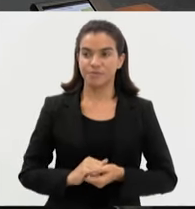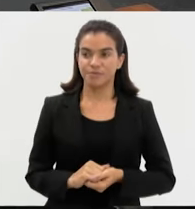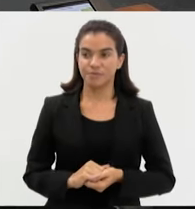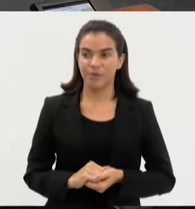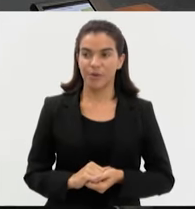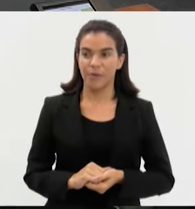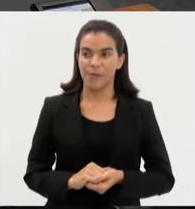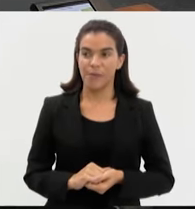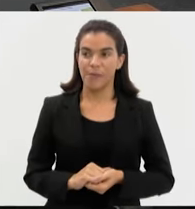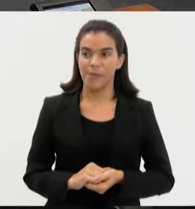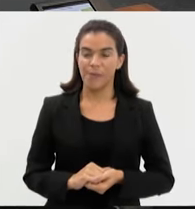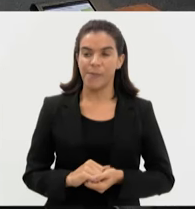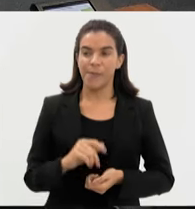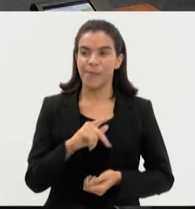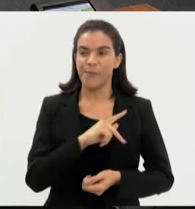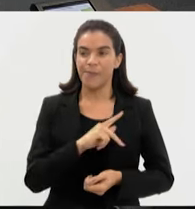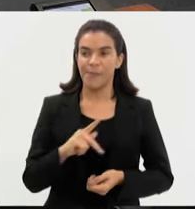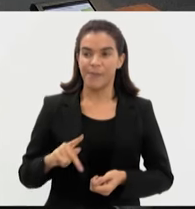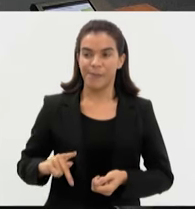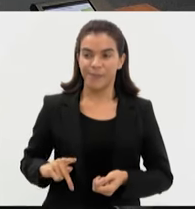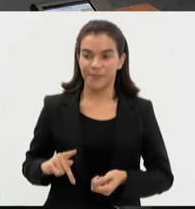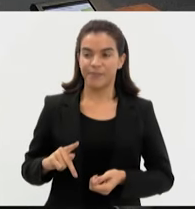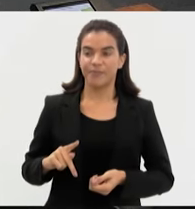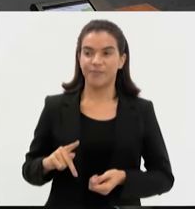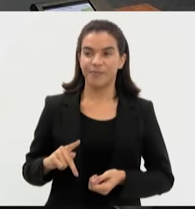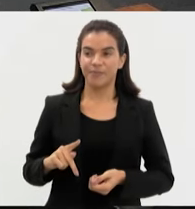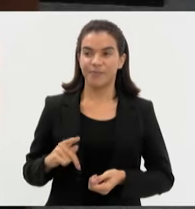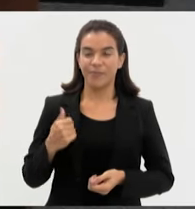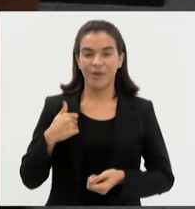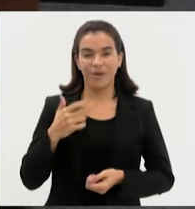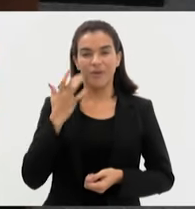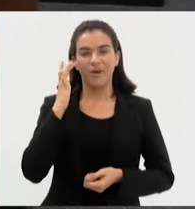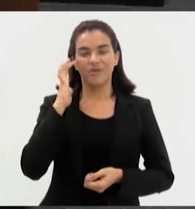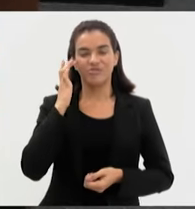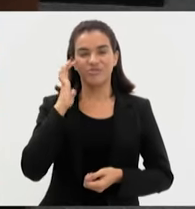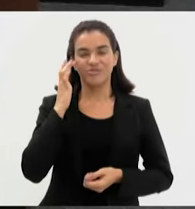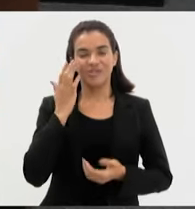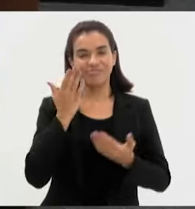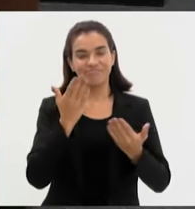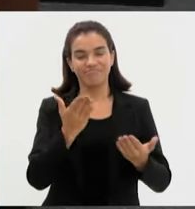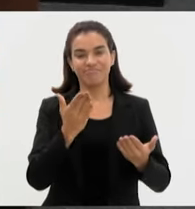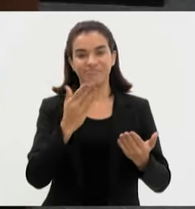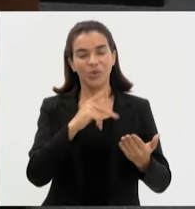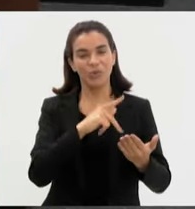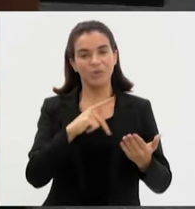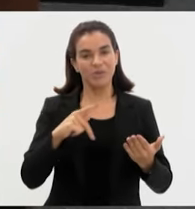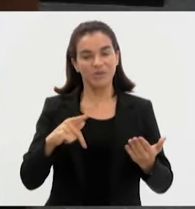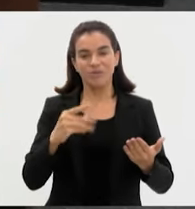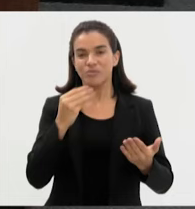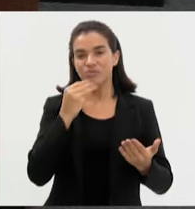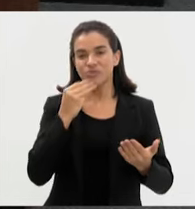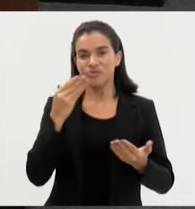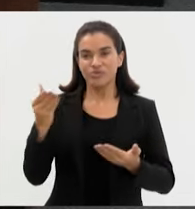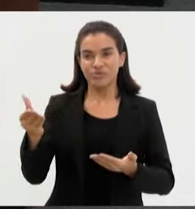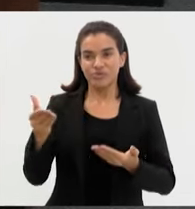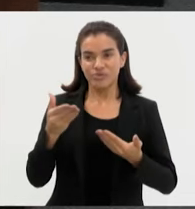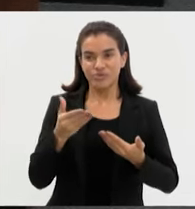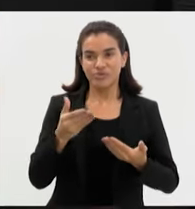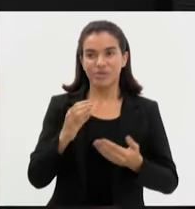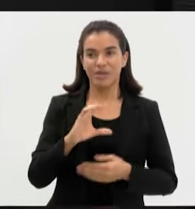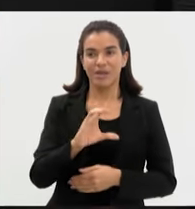anterior senhor presidente Boa tarde eu achei que vossa excelência devia chamar o deputado